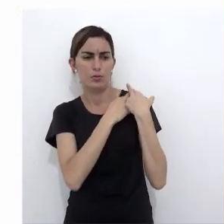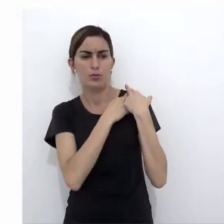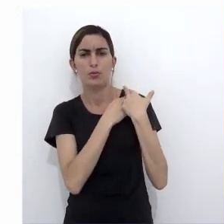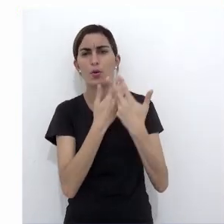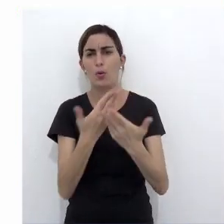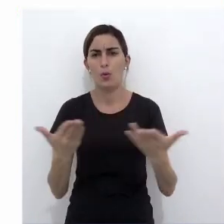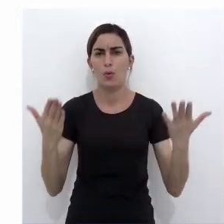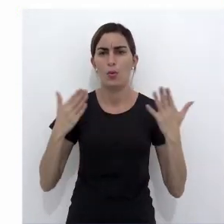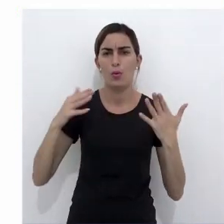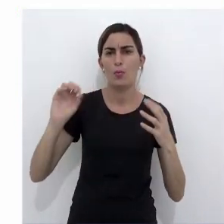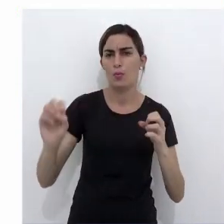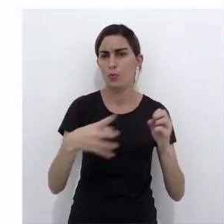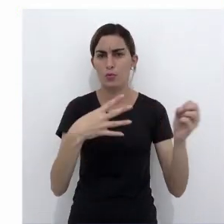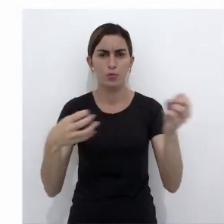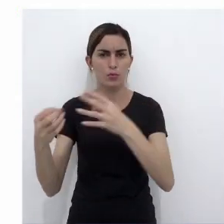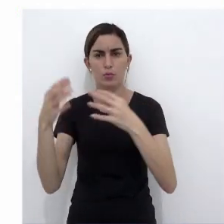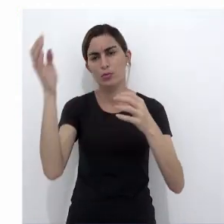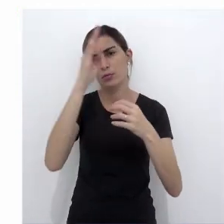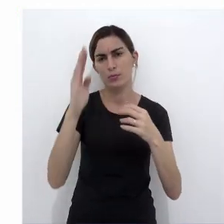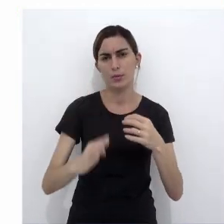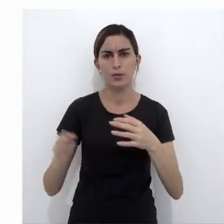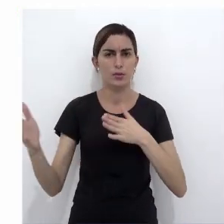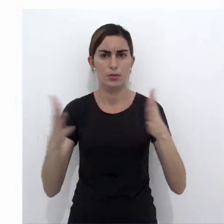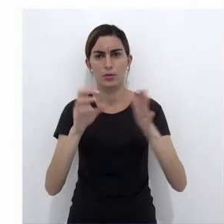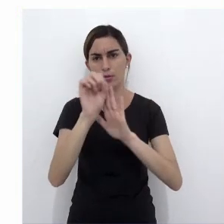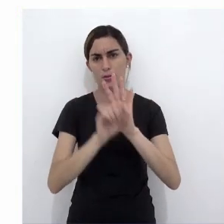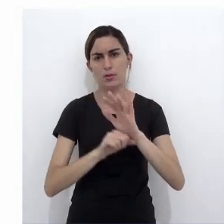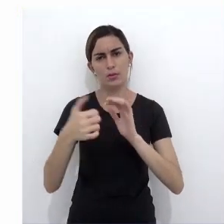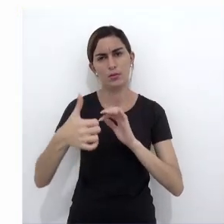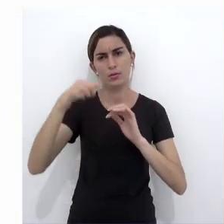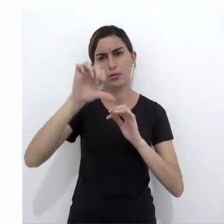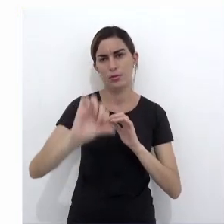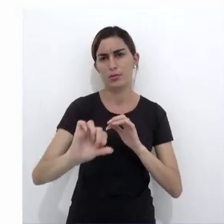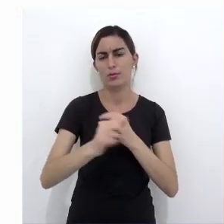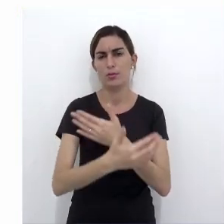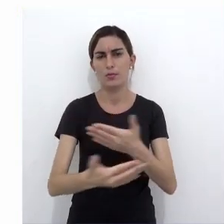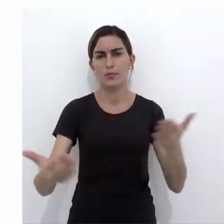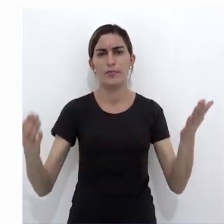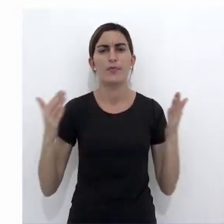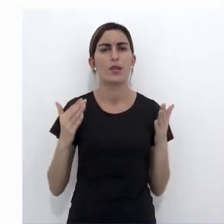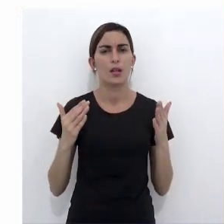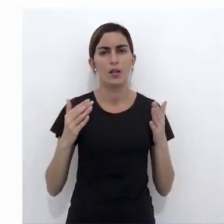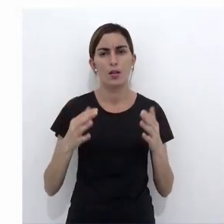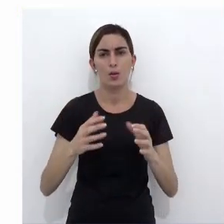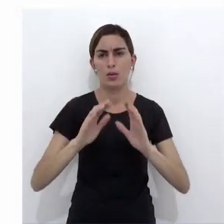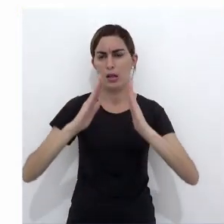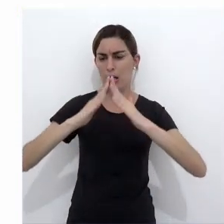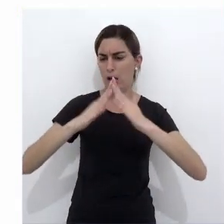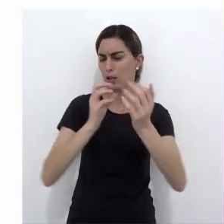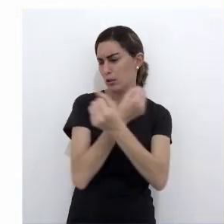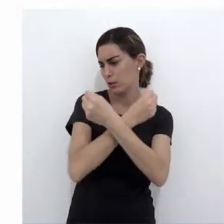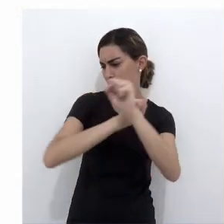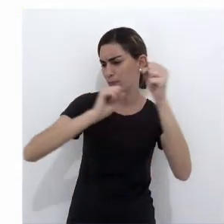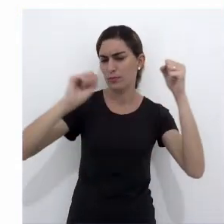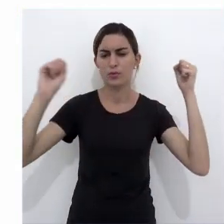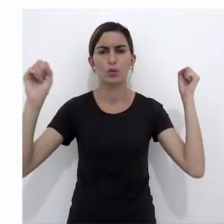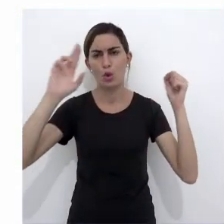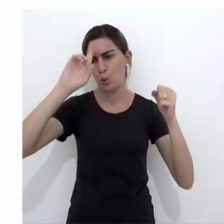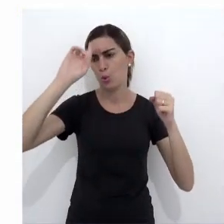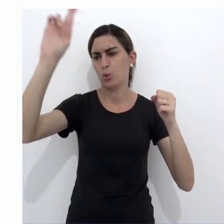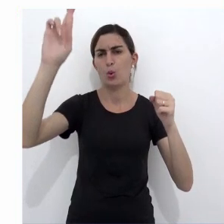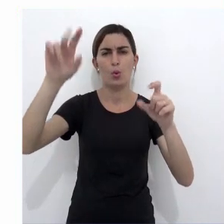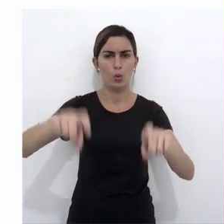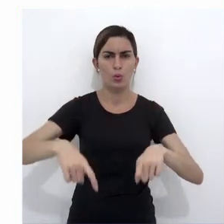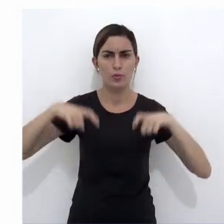uma modernização que o Brasil conheceu no século XIX, não é? Aí com os casarões dos donos de fazendas